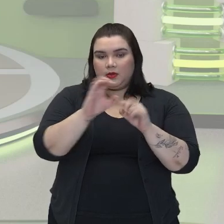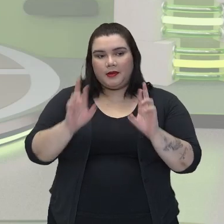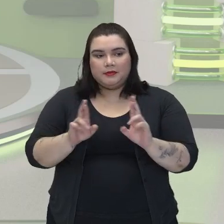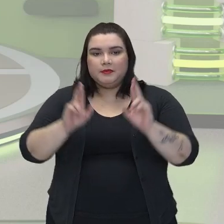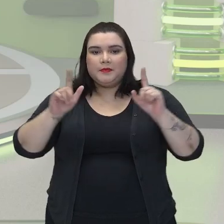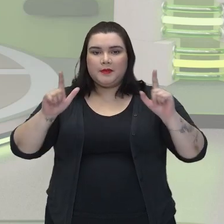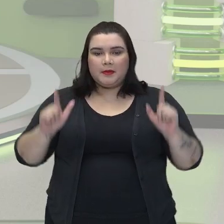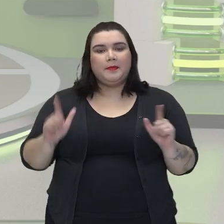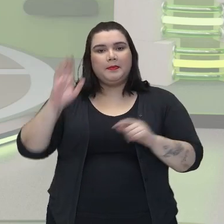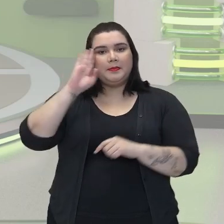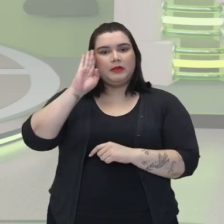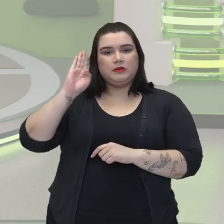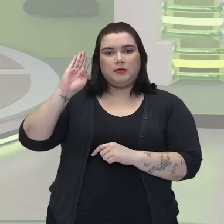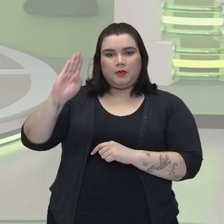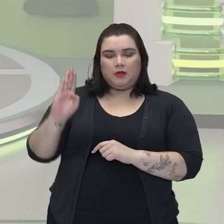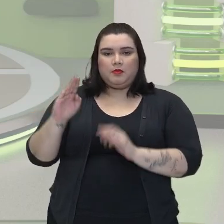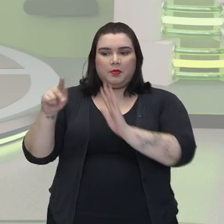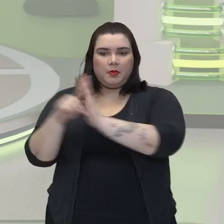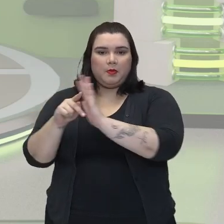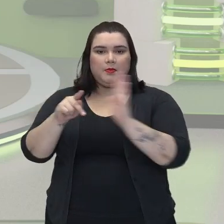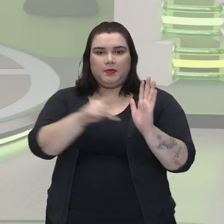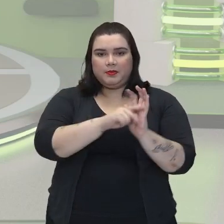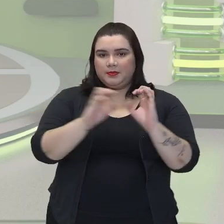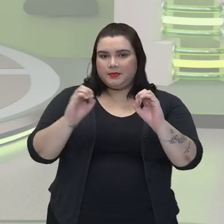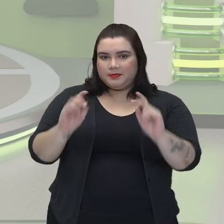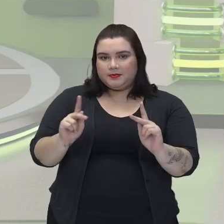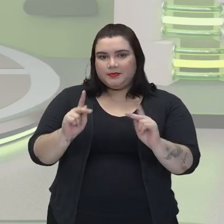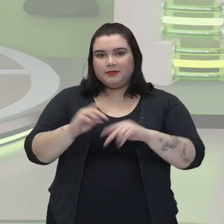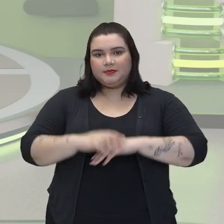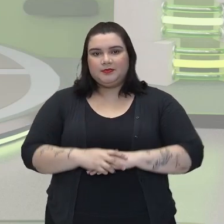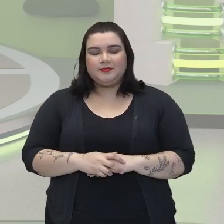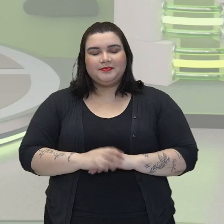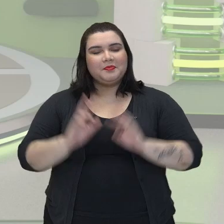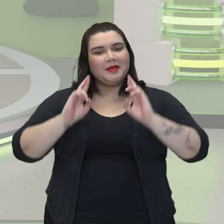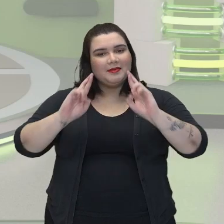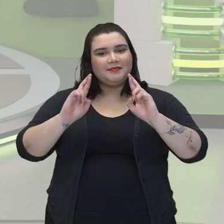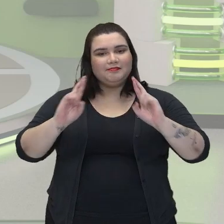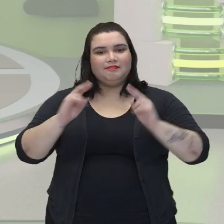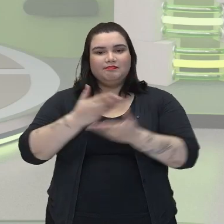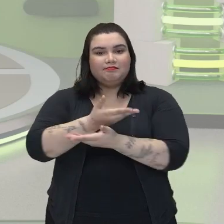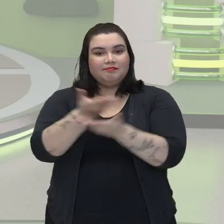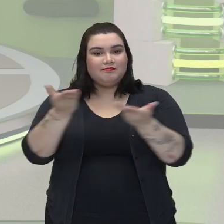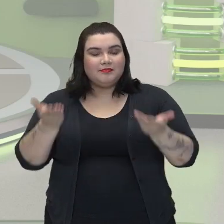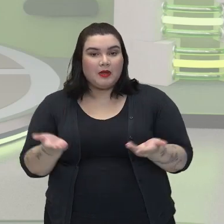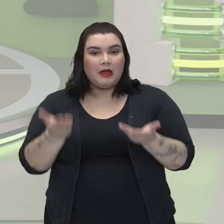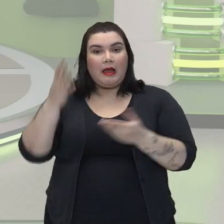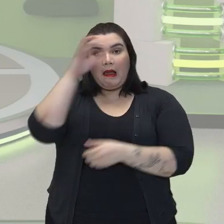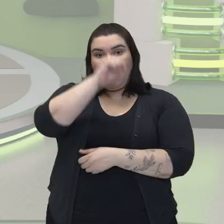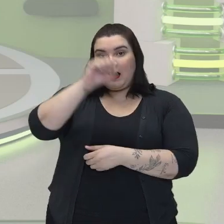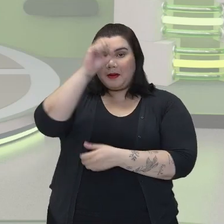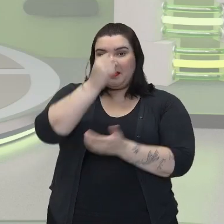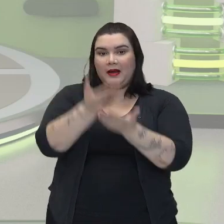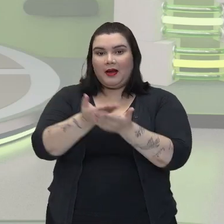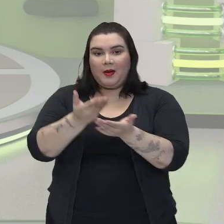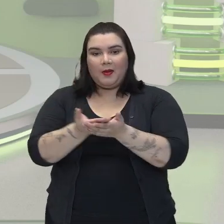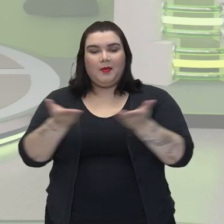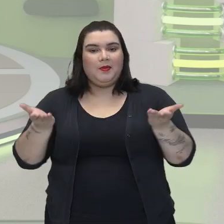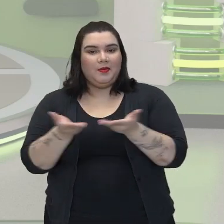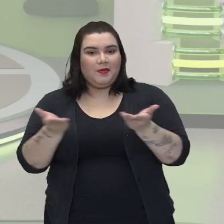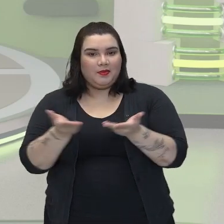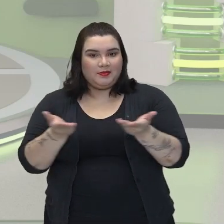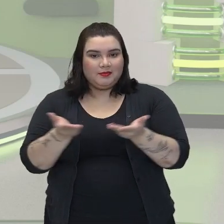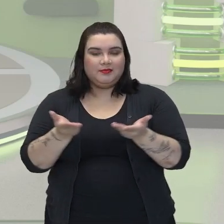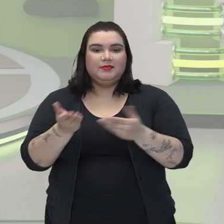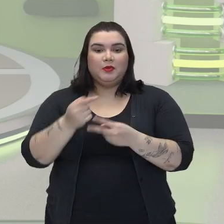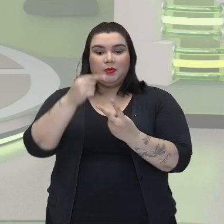diferença principal entre eles, ok, pessoal? Eu espero que vocês tenham compreendido essa nossa aula,